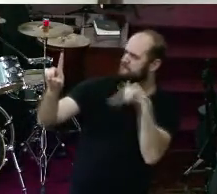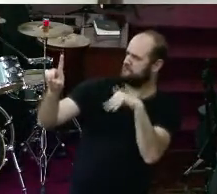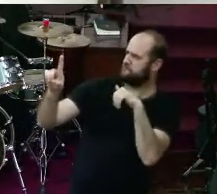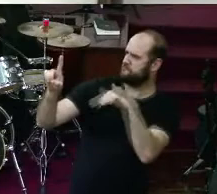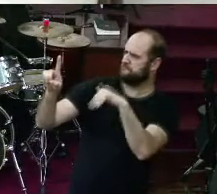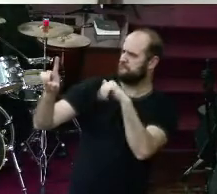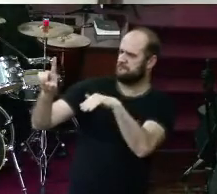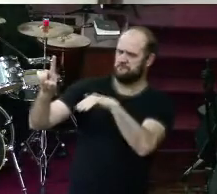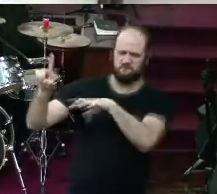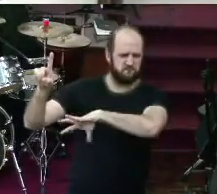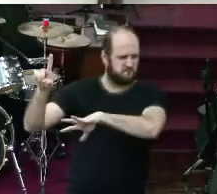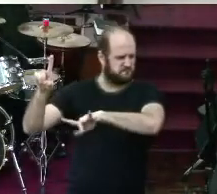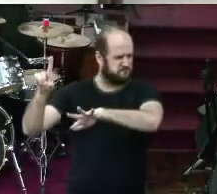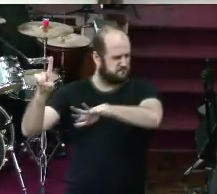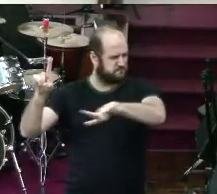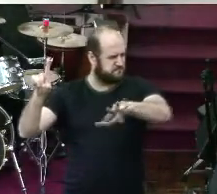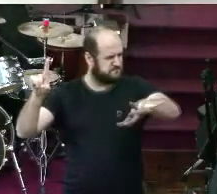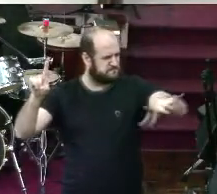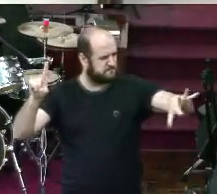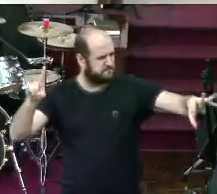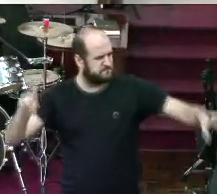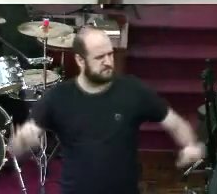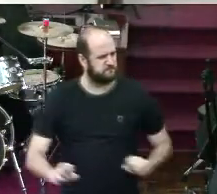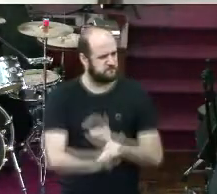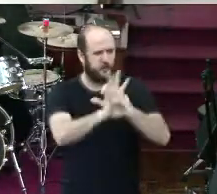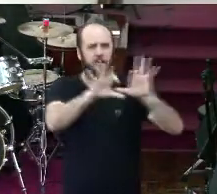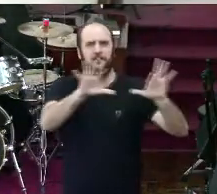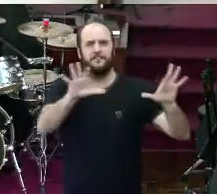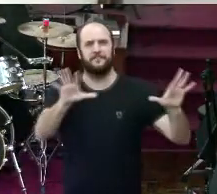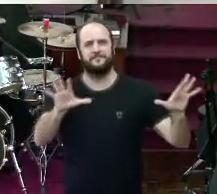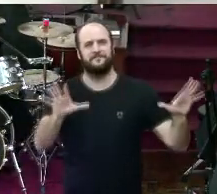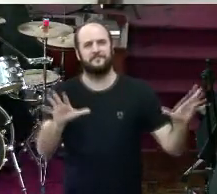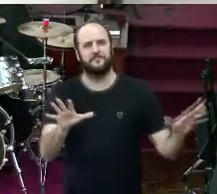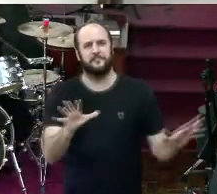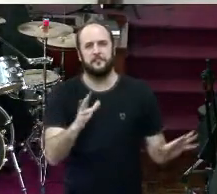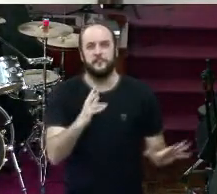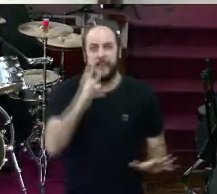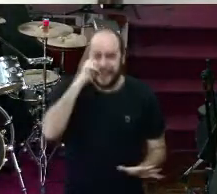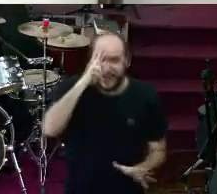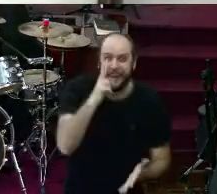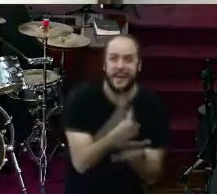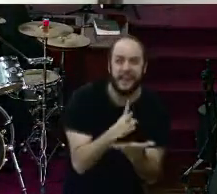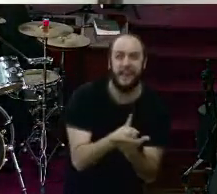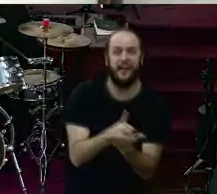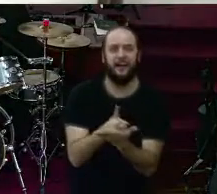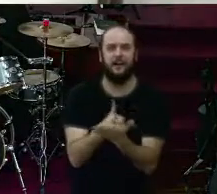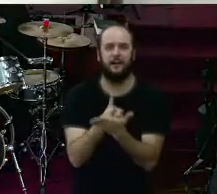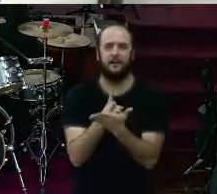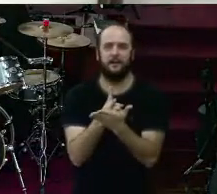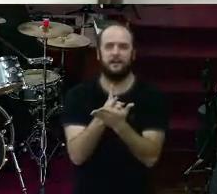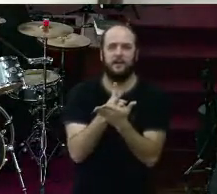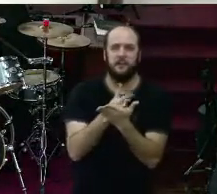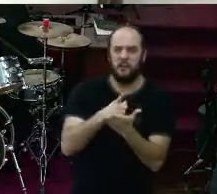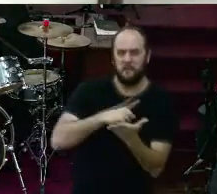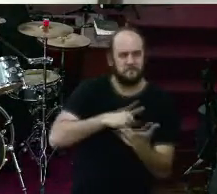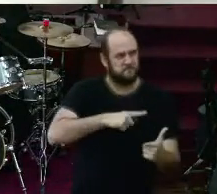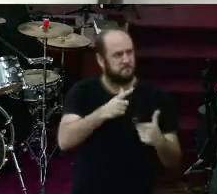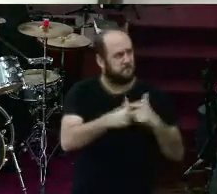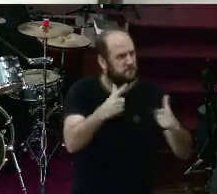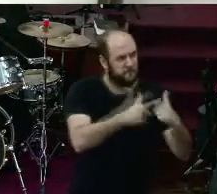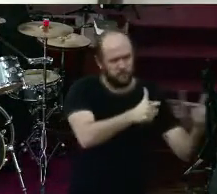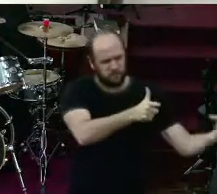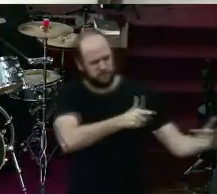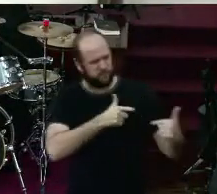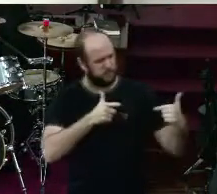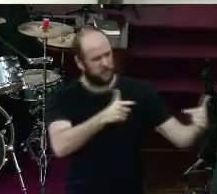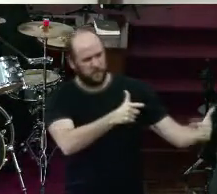a terra está cheia da sua glória. Nós não devemos duvidar disso, irmãos, ainda que ventos contrários, ainda